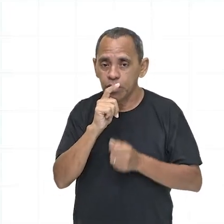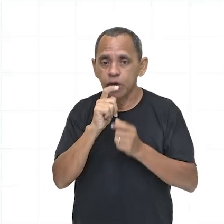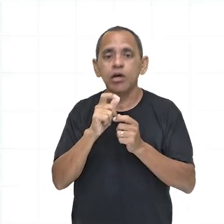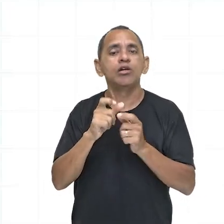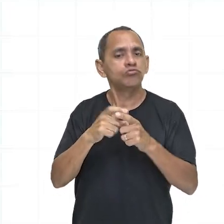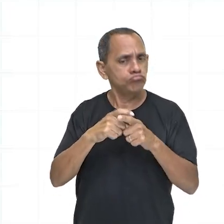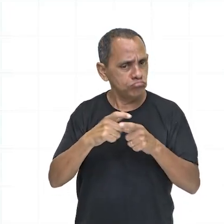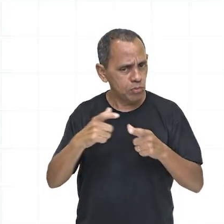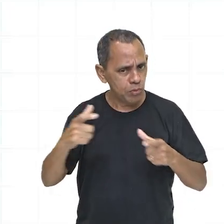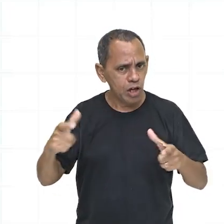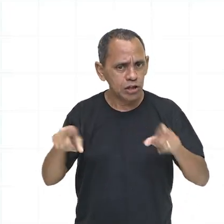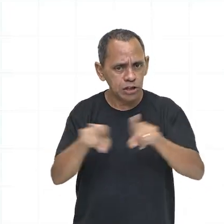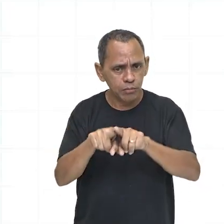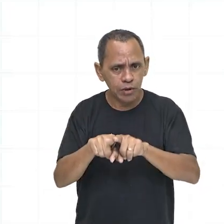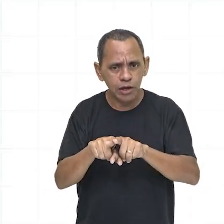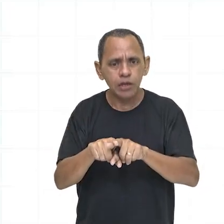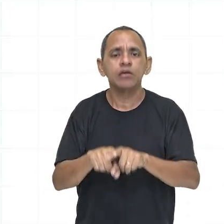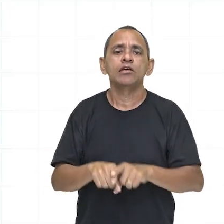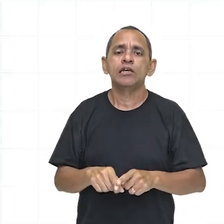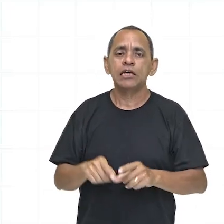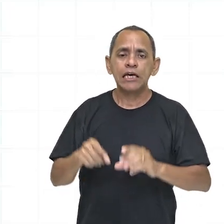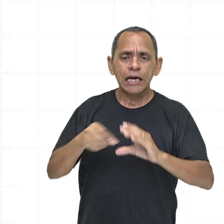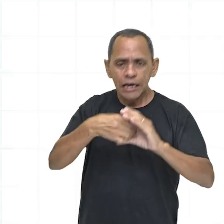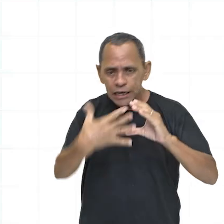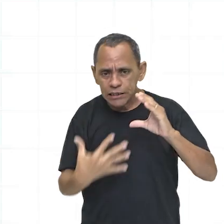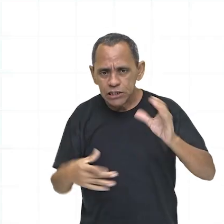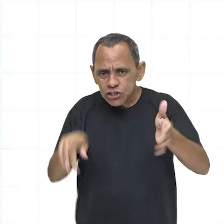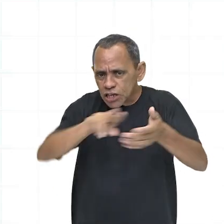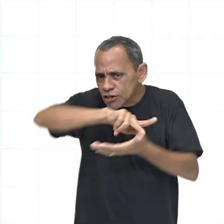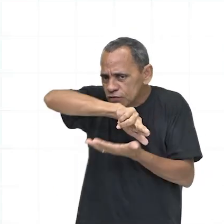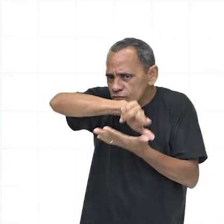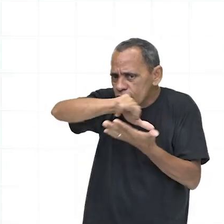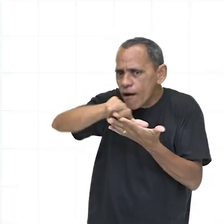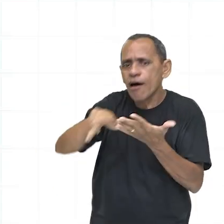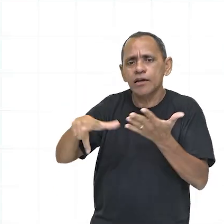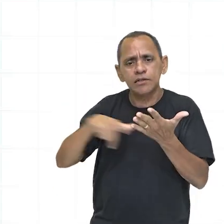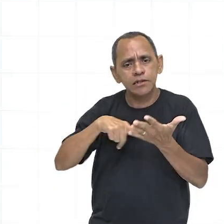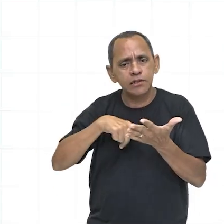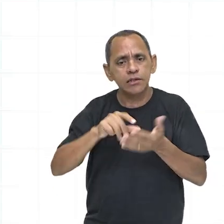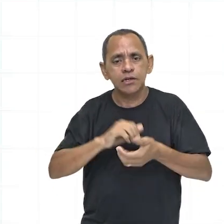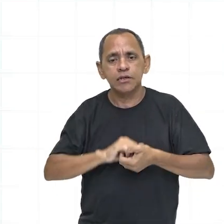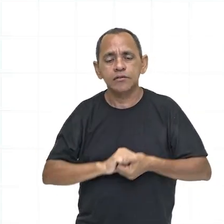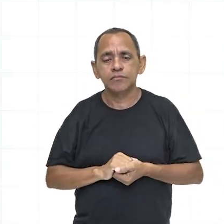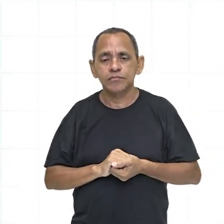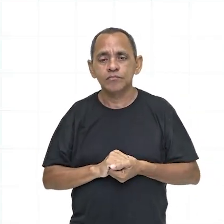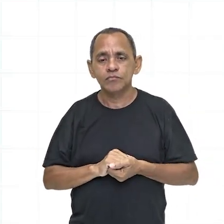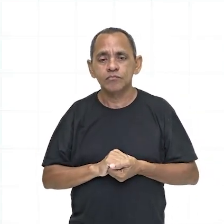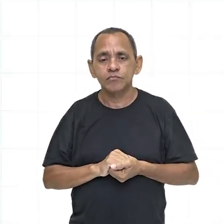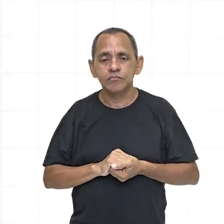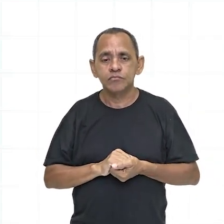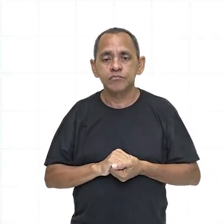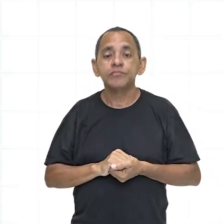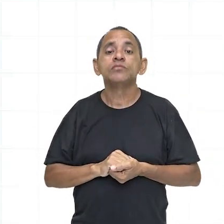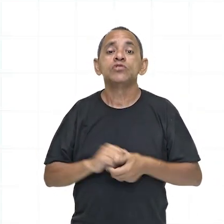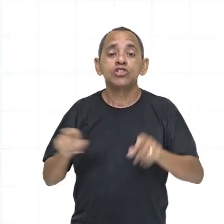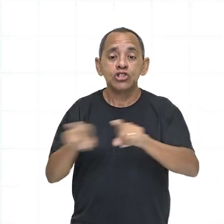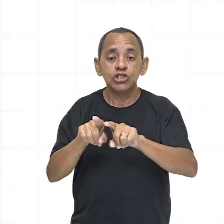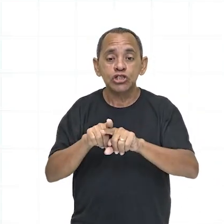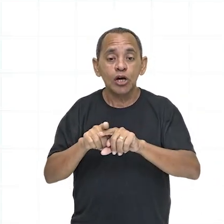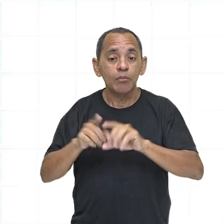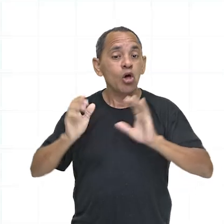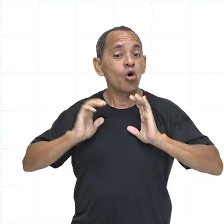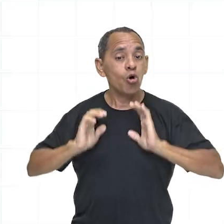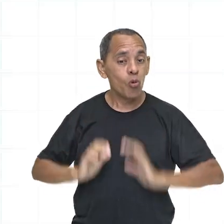séries de características sexuais que vão surgindo. Fora isso, também as questões comportamentais, né, que